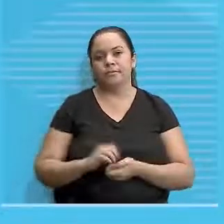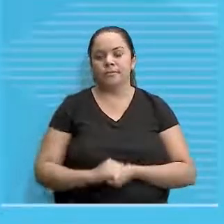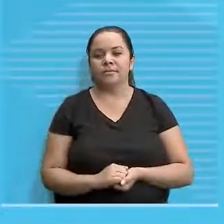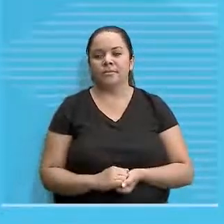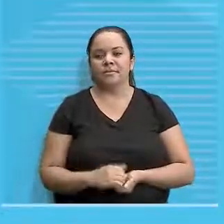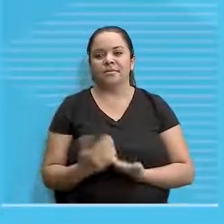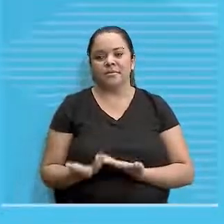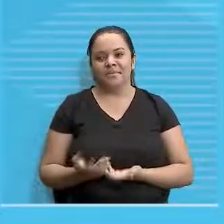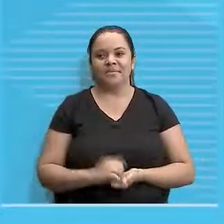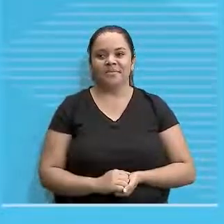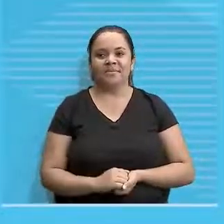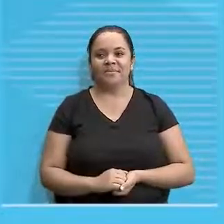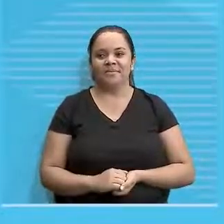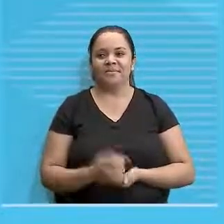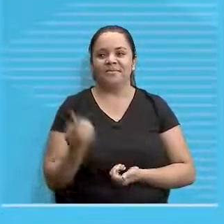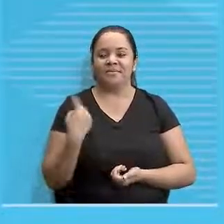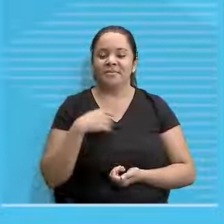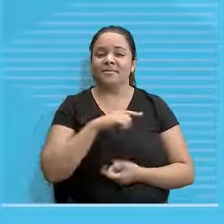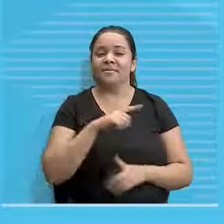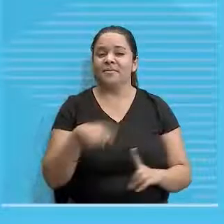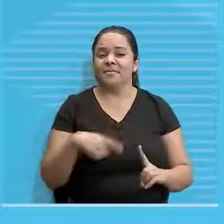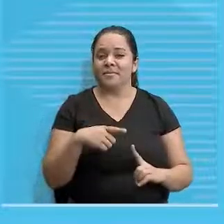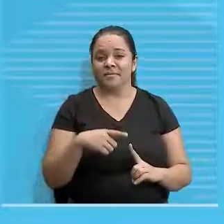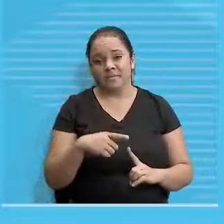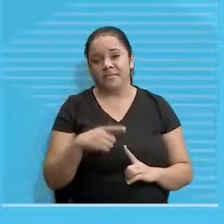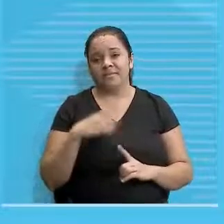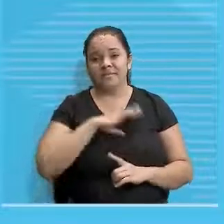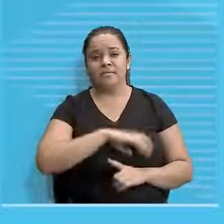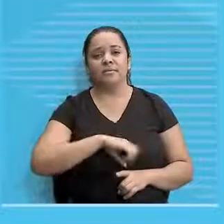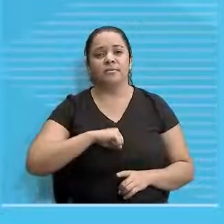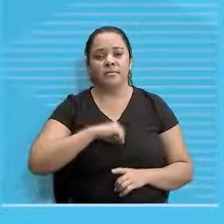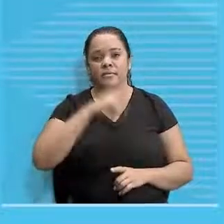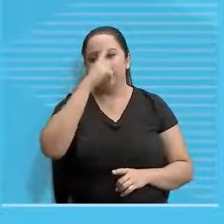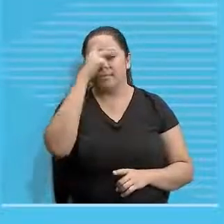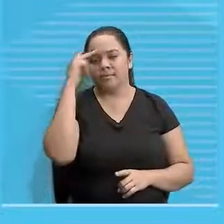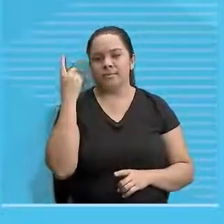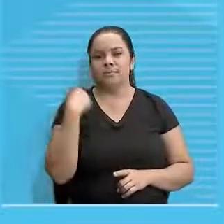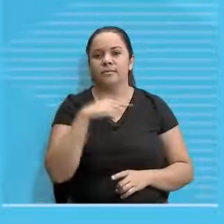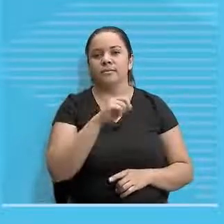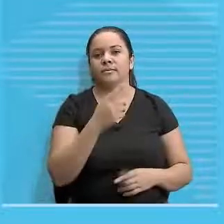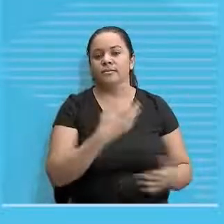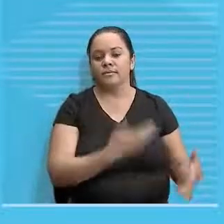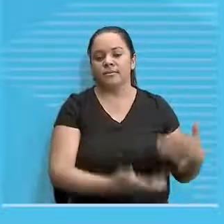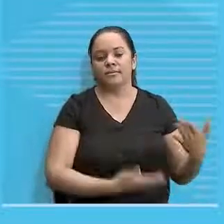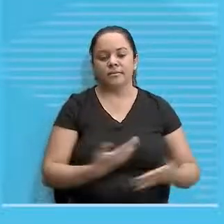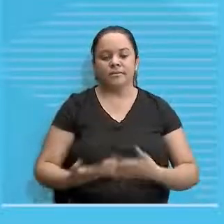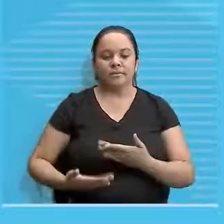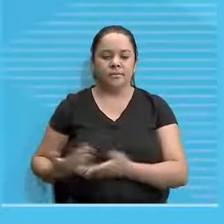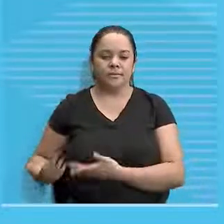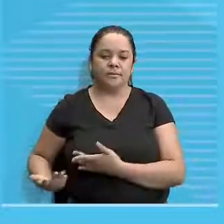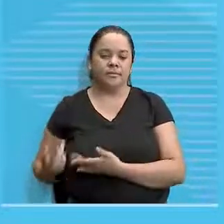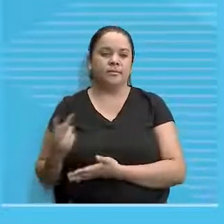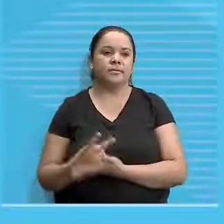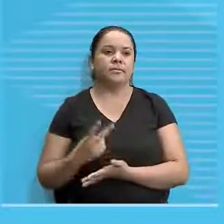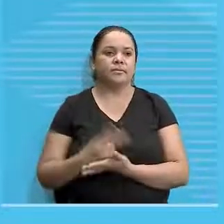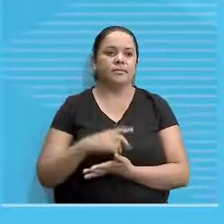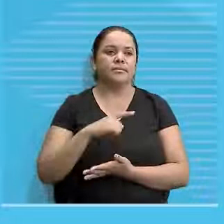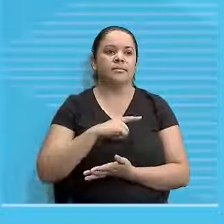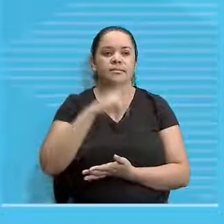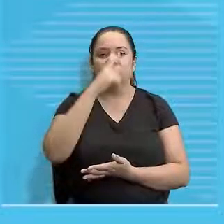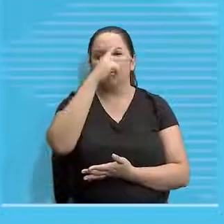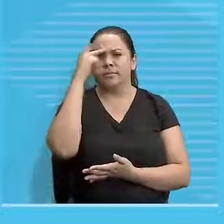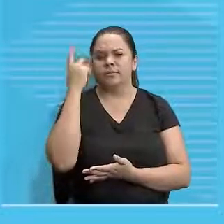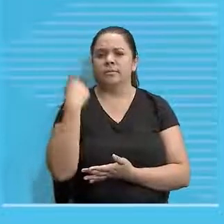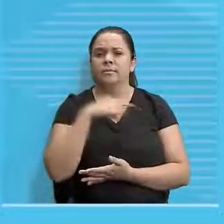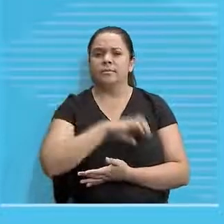as nossas afinidades, as pessoas com quem a gente convive. Sempre tem aquelas pessoas que a gente se identifica mais. Na